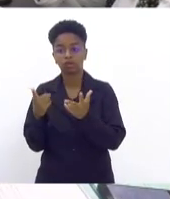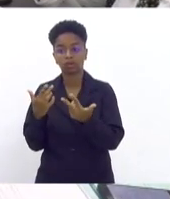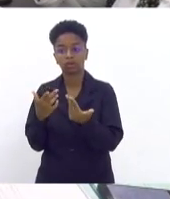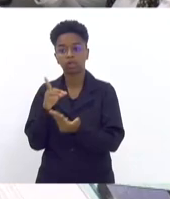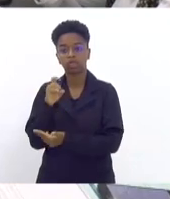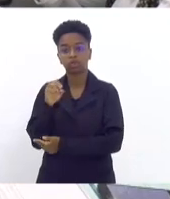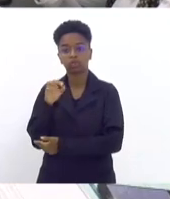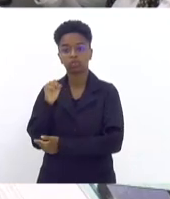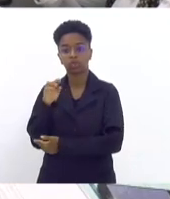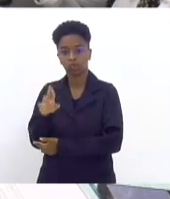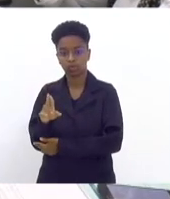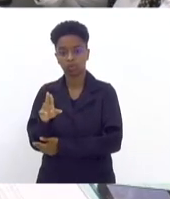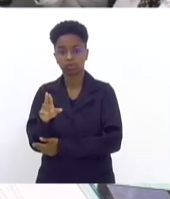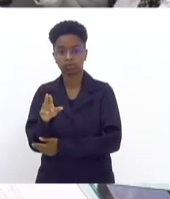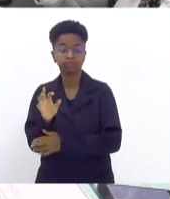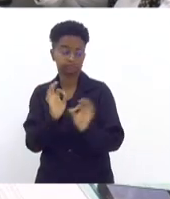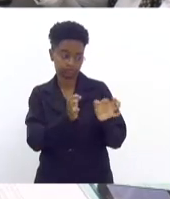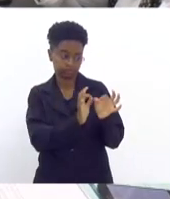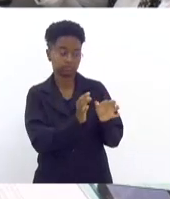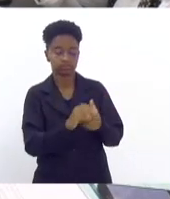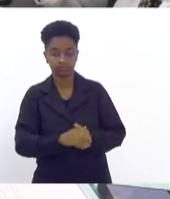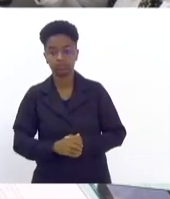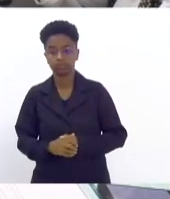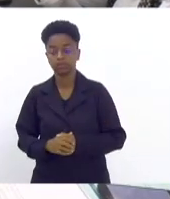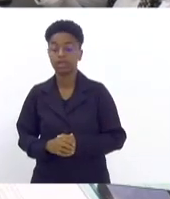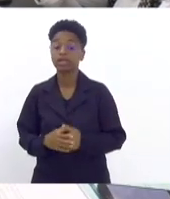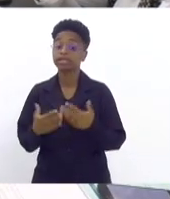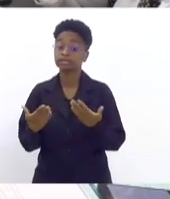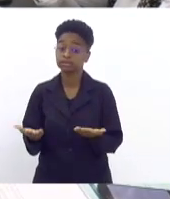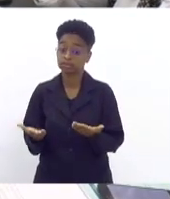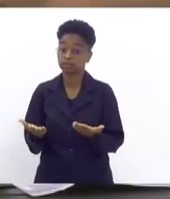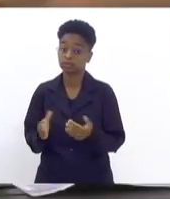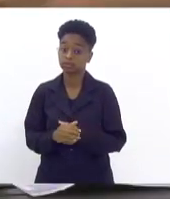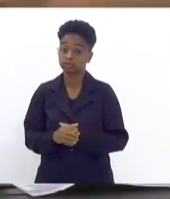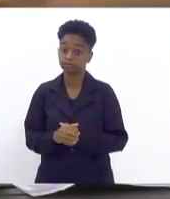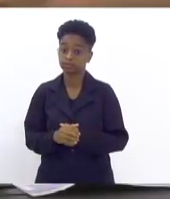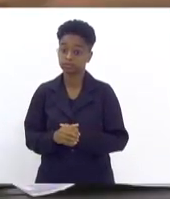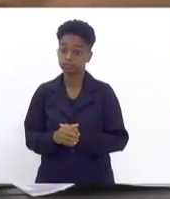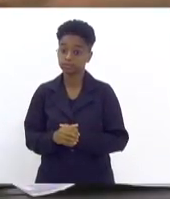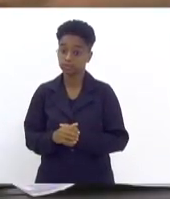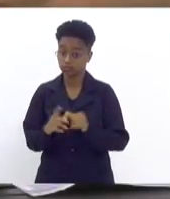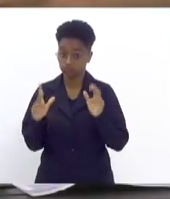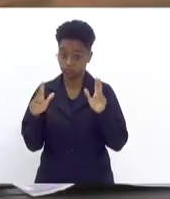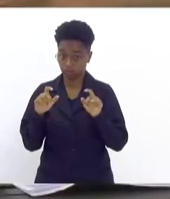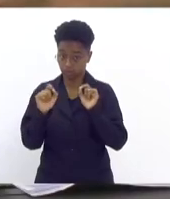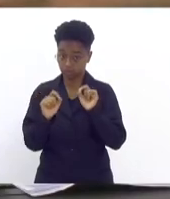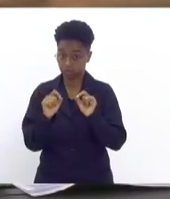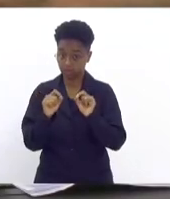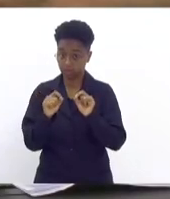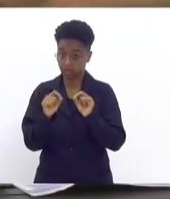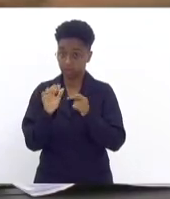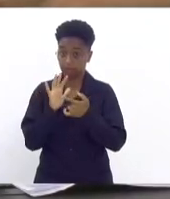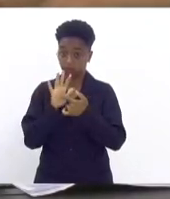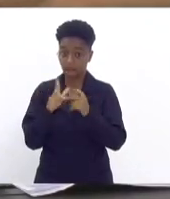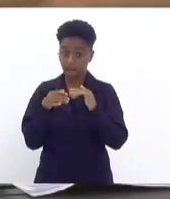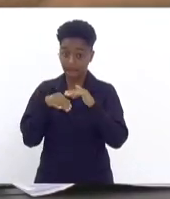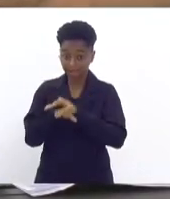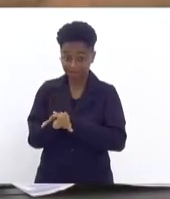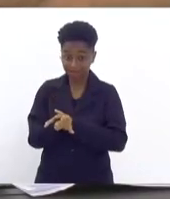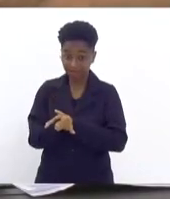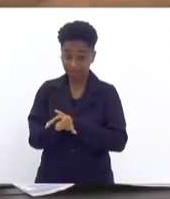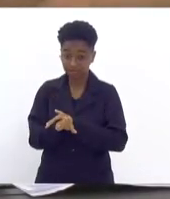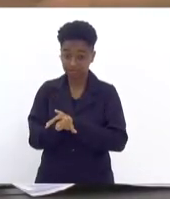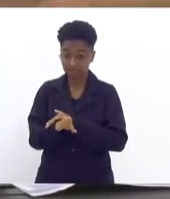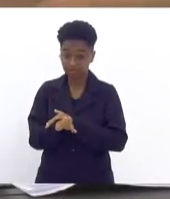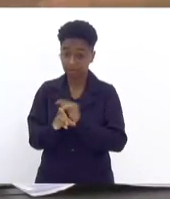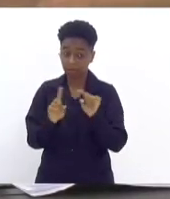deputado Carlos Caiado. Exatamente. Mas então, a questão é a seguinte, ele consta como arquivado. Mas levantou